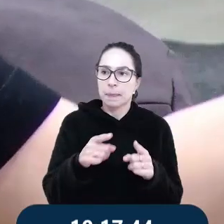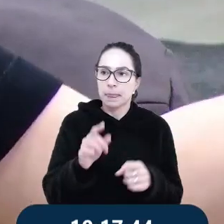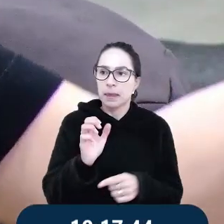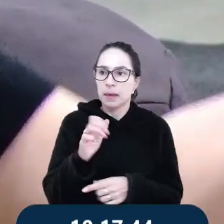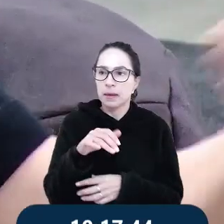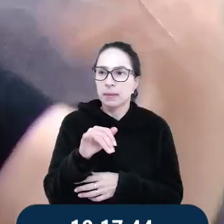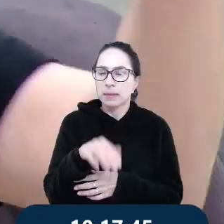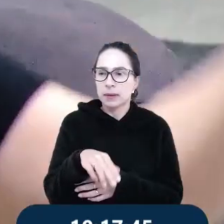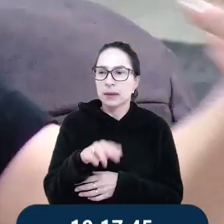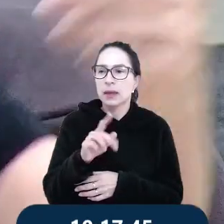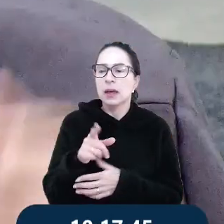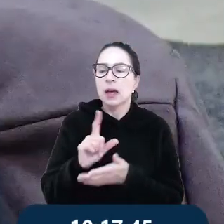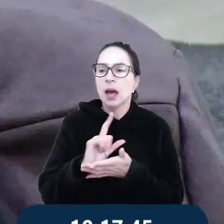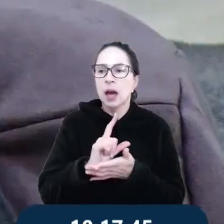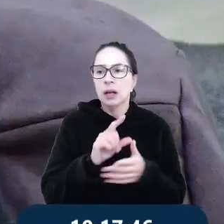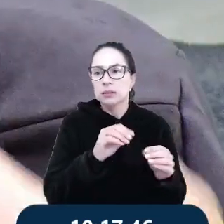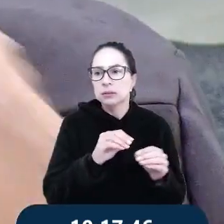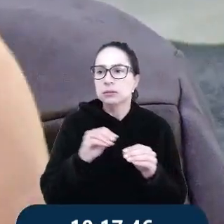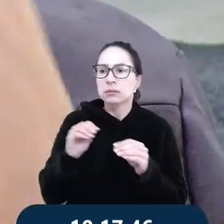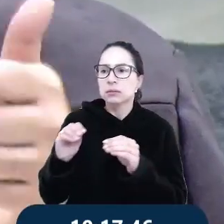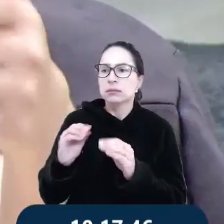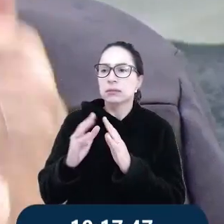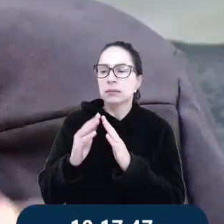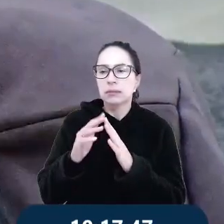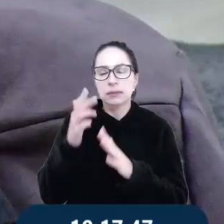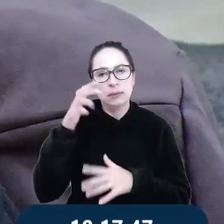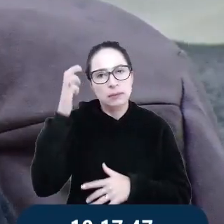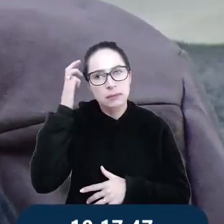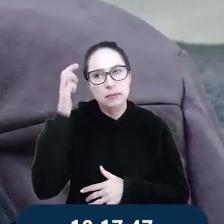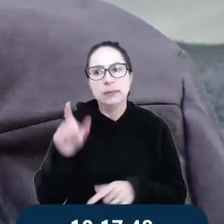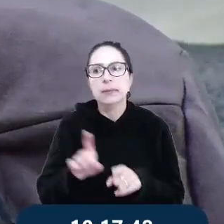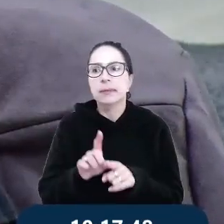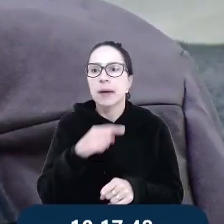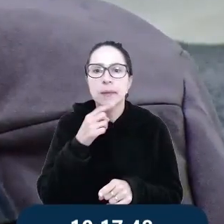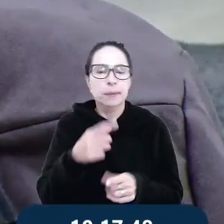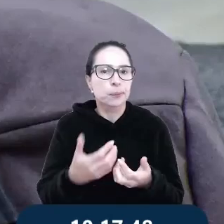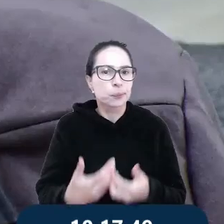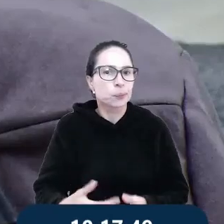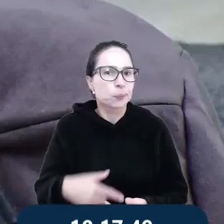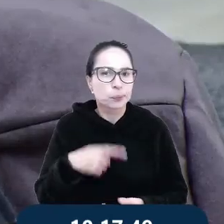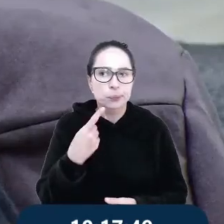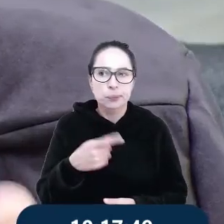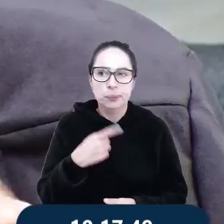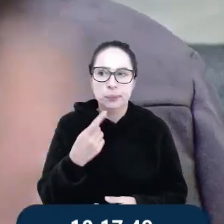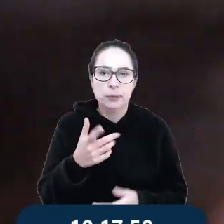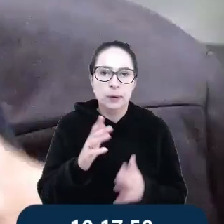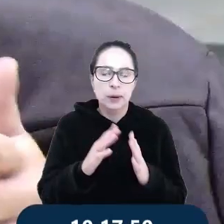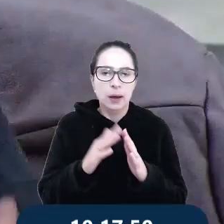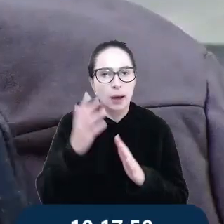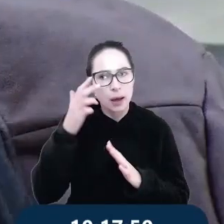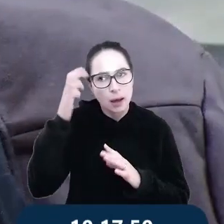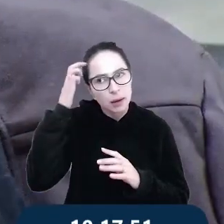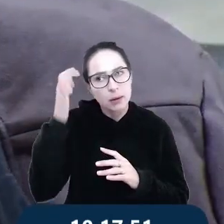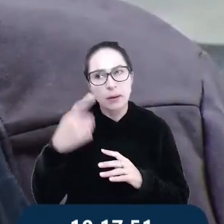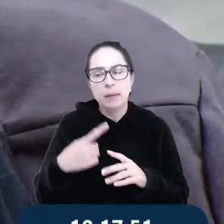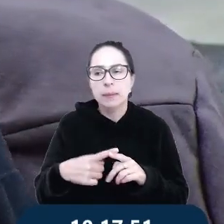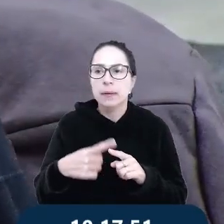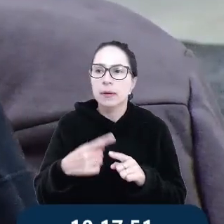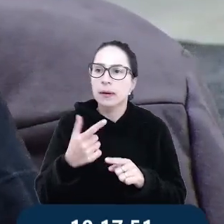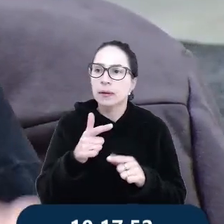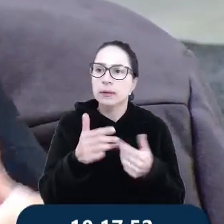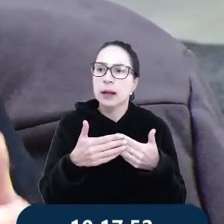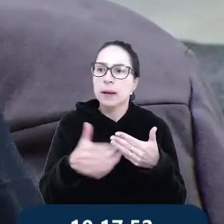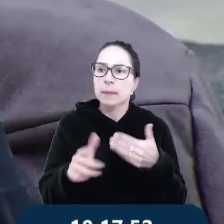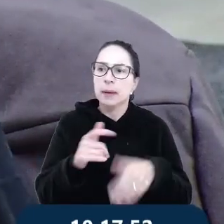antes eles jogaram para a Casa da Cultura, que também já não funcionava como Casa da Cultura, porque não fica aberto em